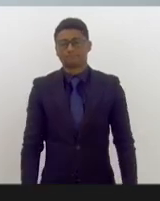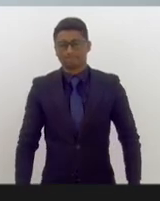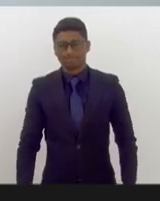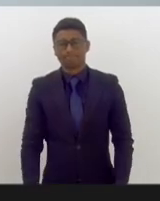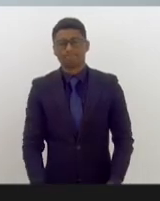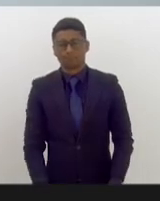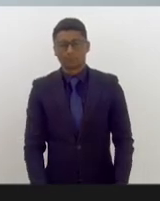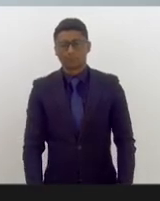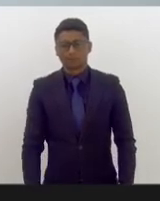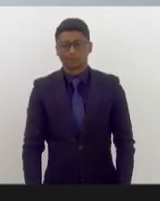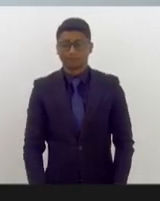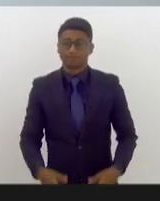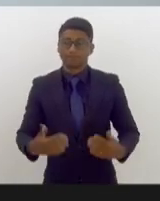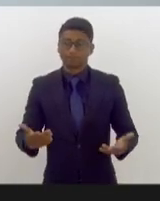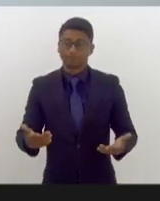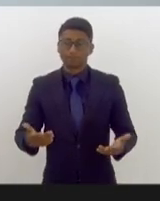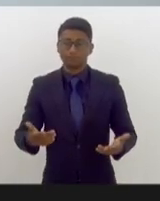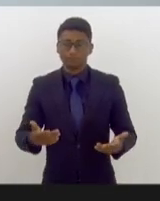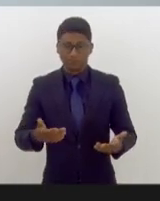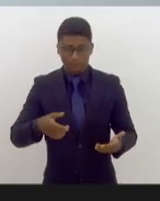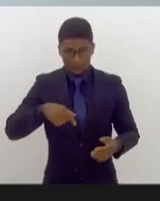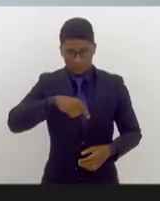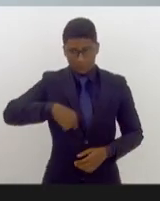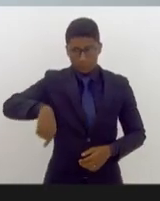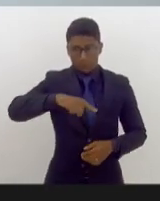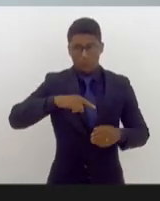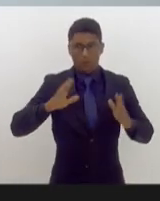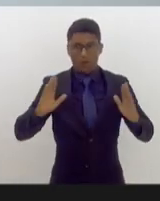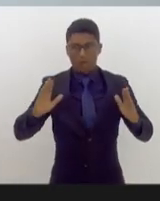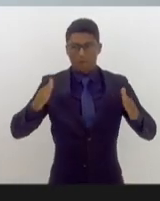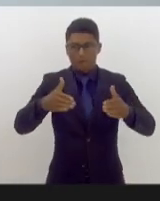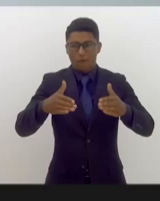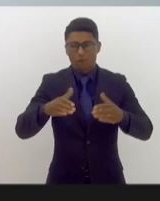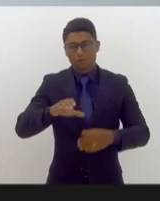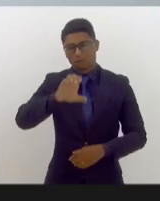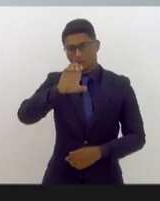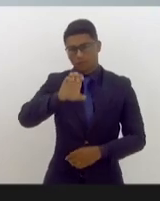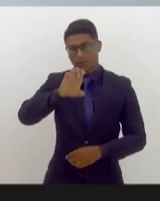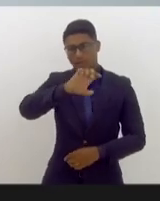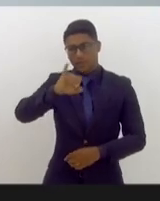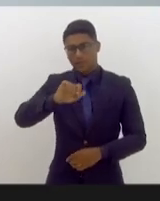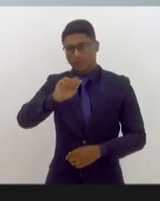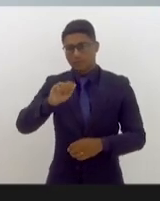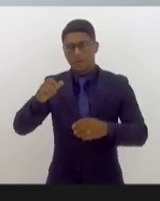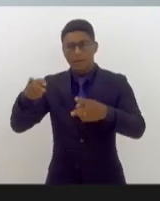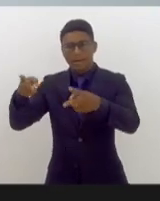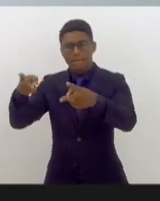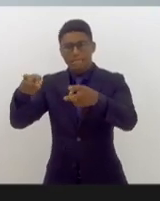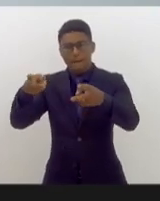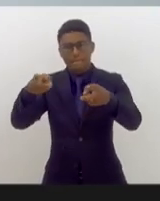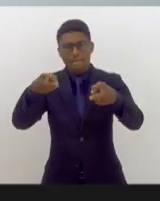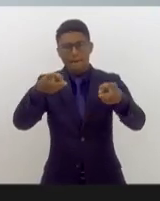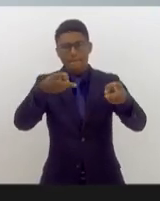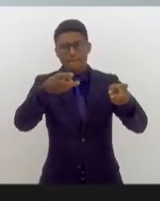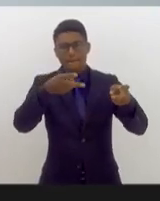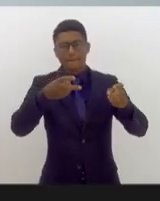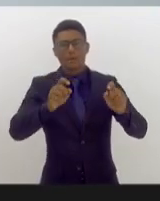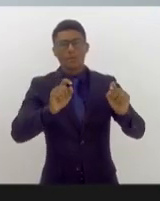E nós percebemos, nós do Fórum Estadual de Educação de Jovens e Adultos, percebemos que há algumas contratações aí